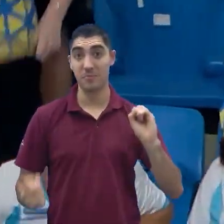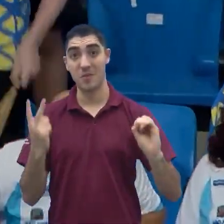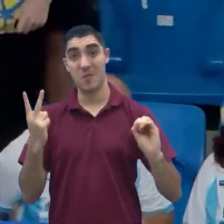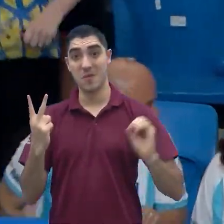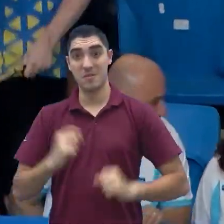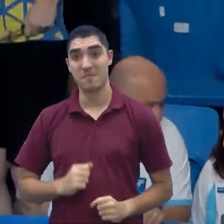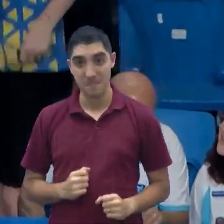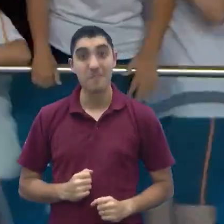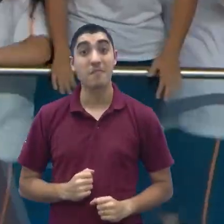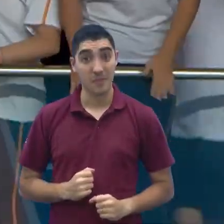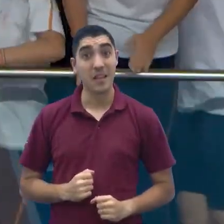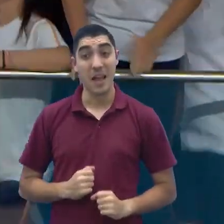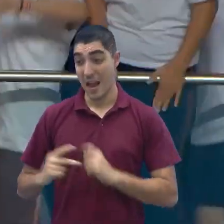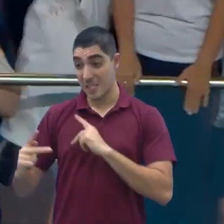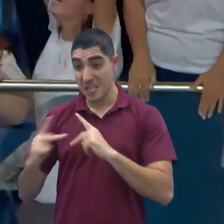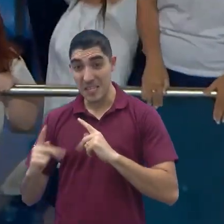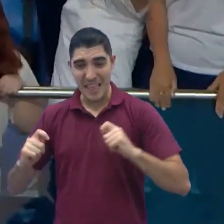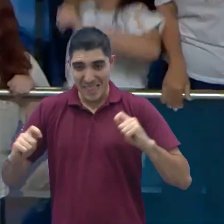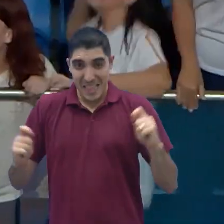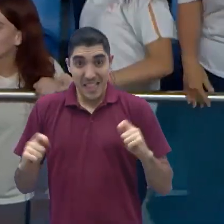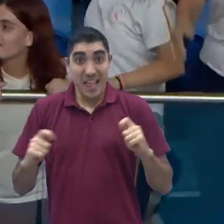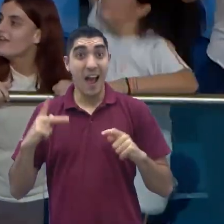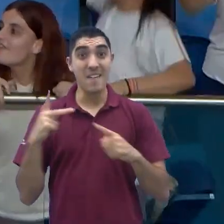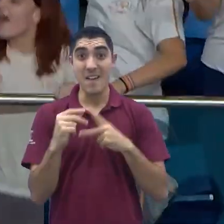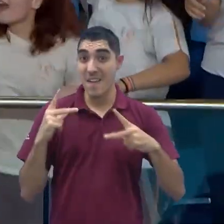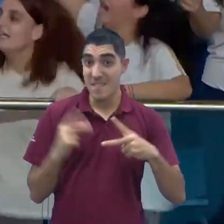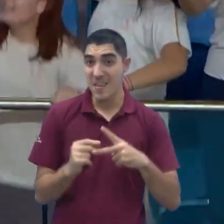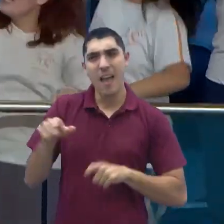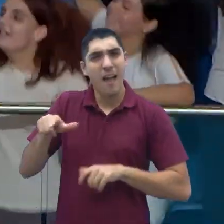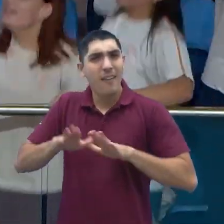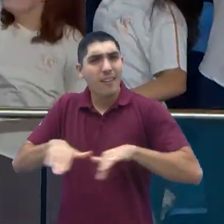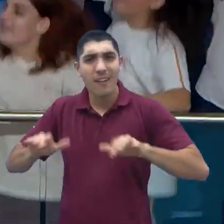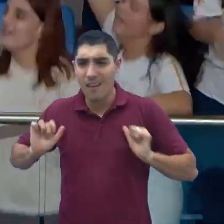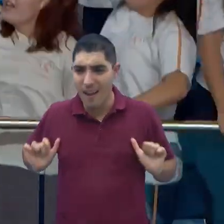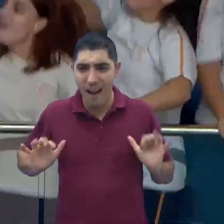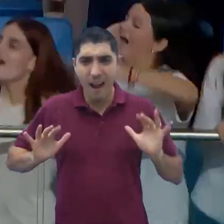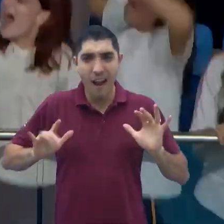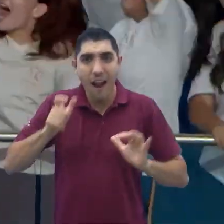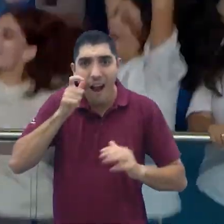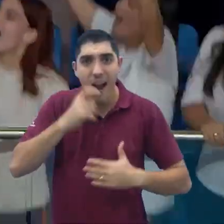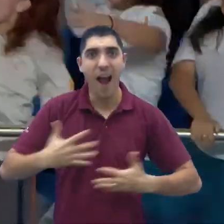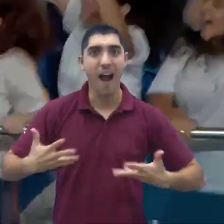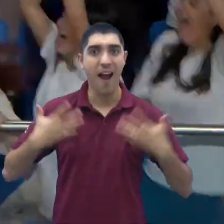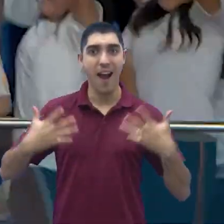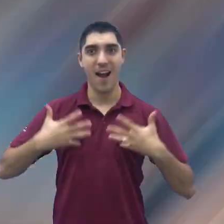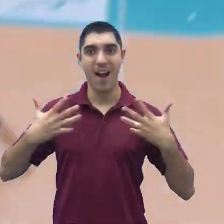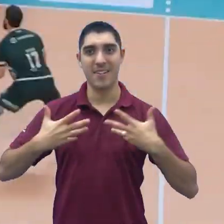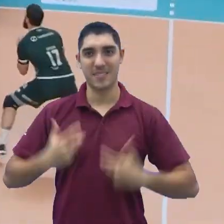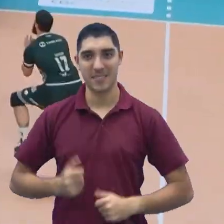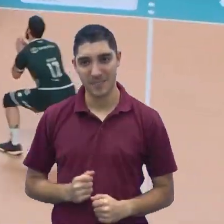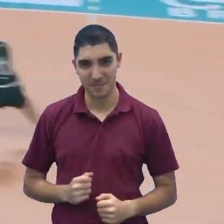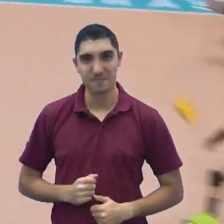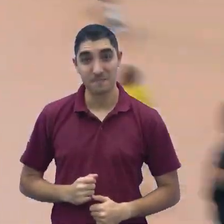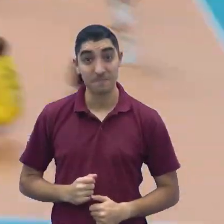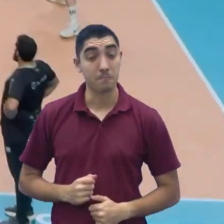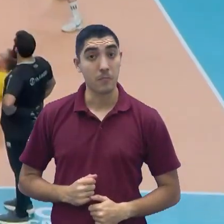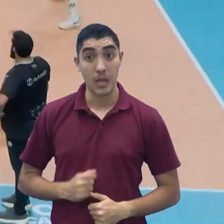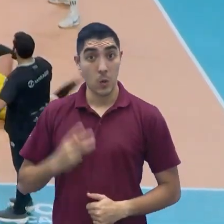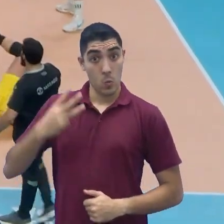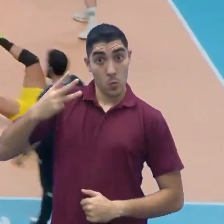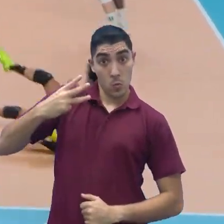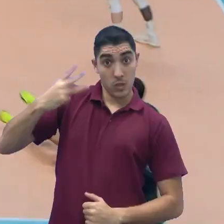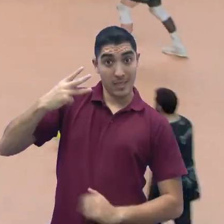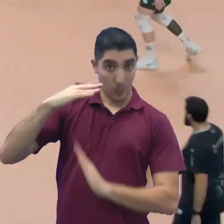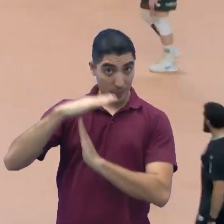Vitória encaminhada, pelo menos para a garotada presente na Farmaconde Arena. O início do terceiro